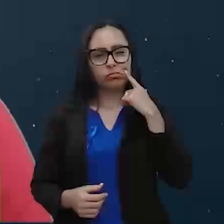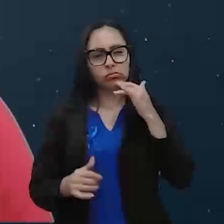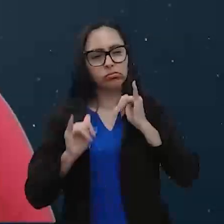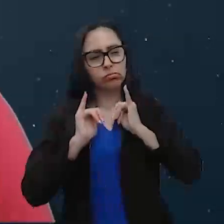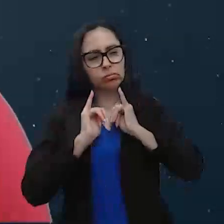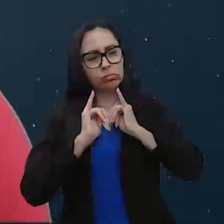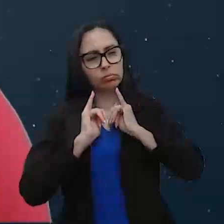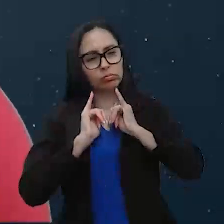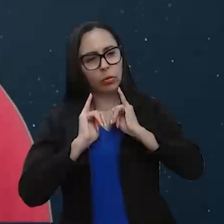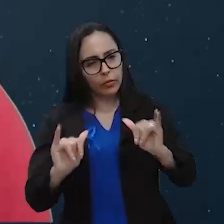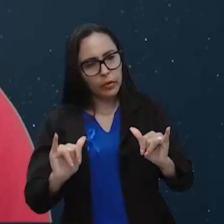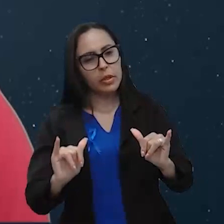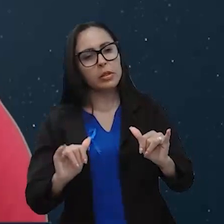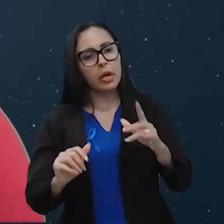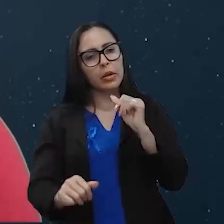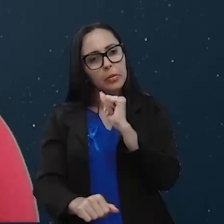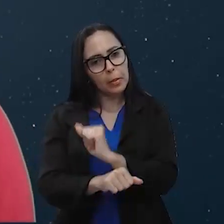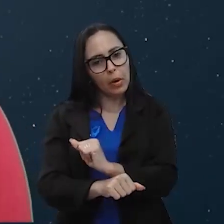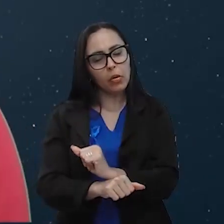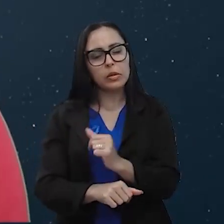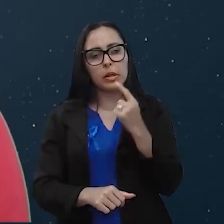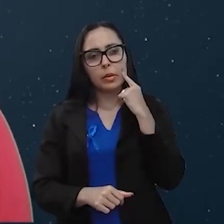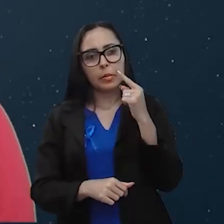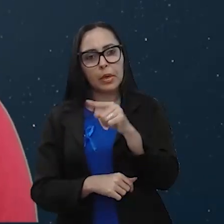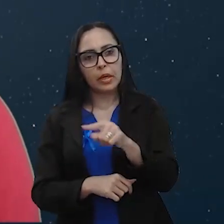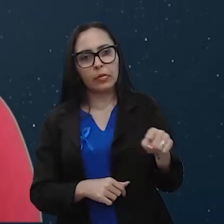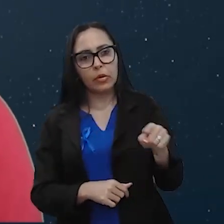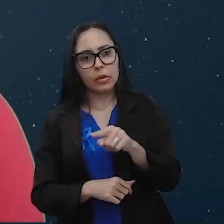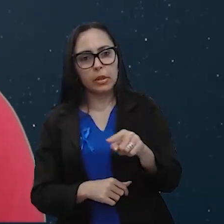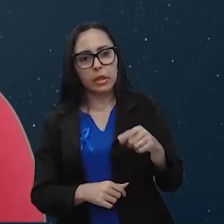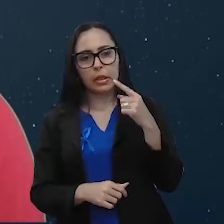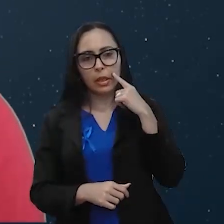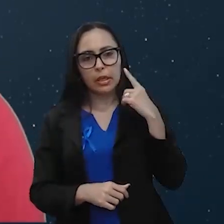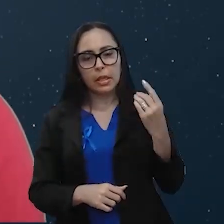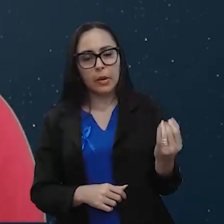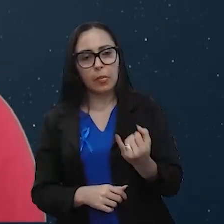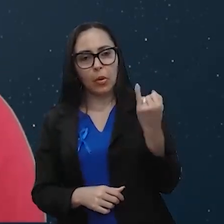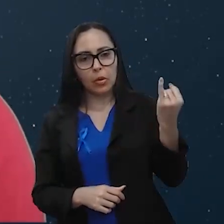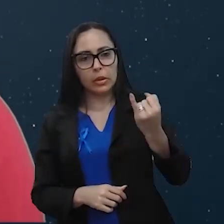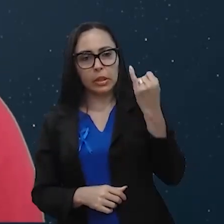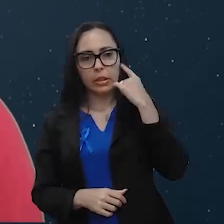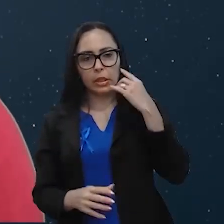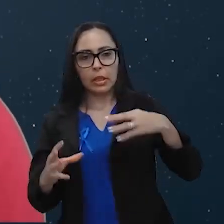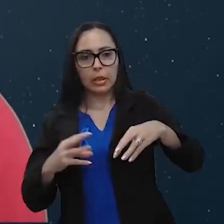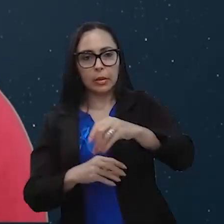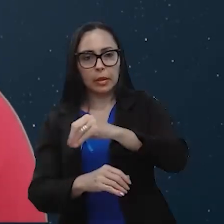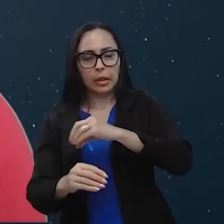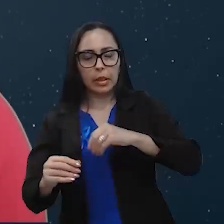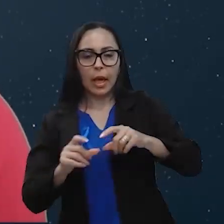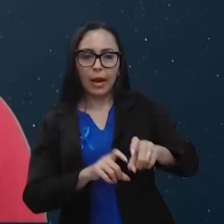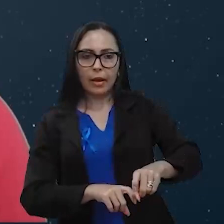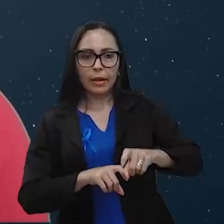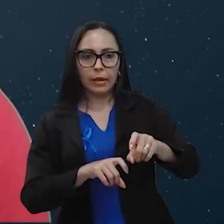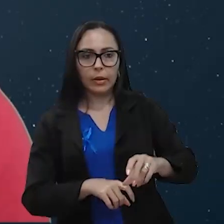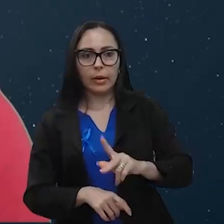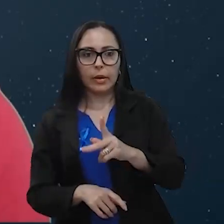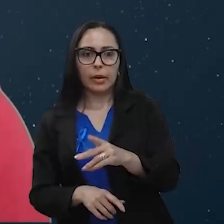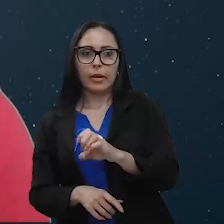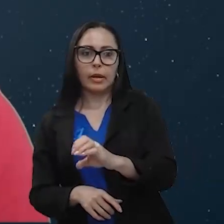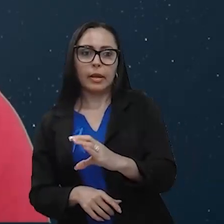uma pausa para falar para você de uma unidade de medida de terra, a medida agrária, que é o hectare, tá